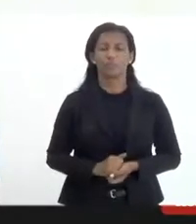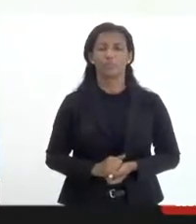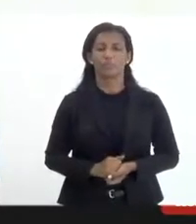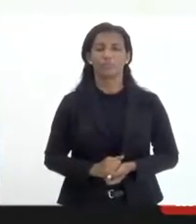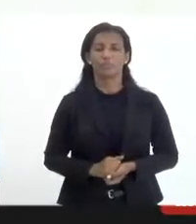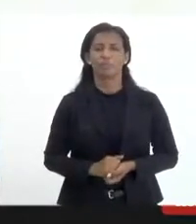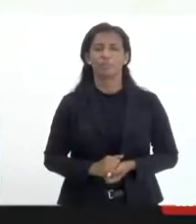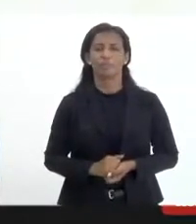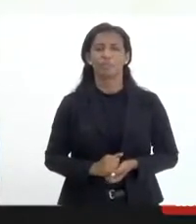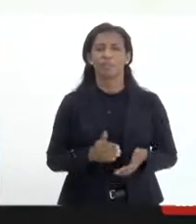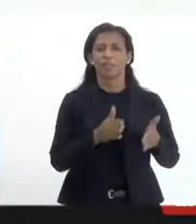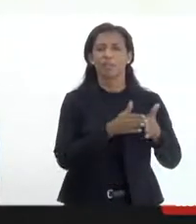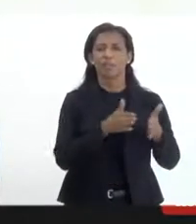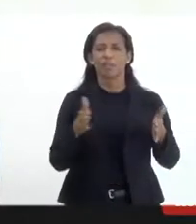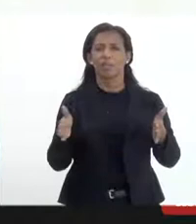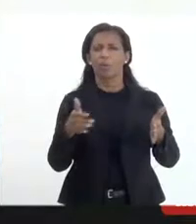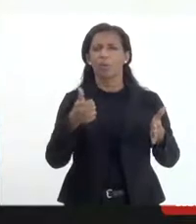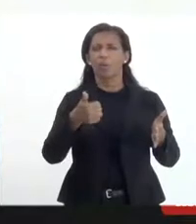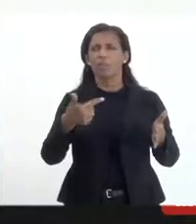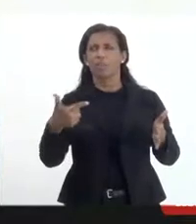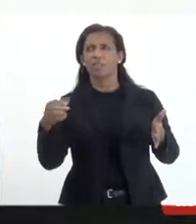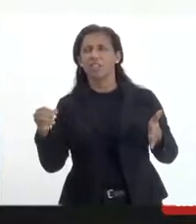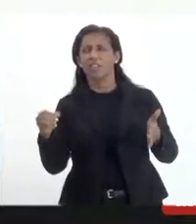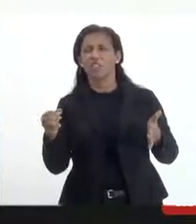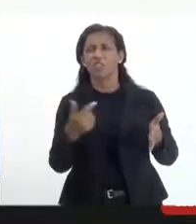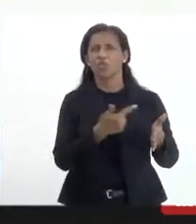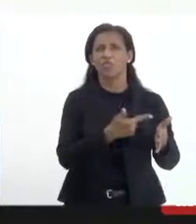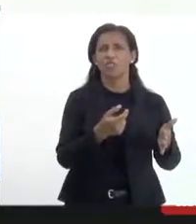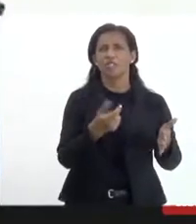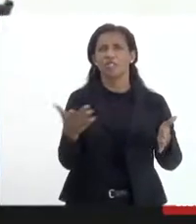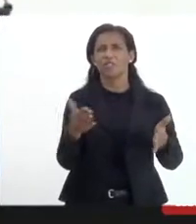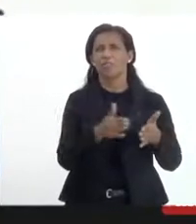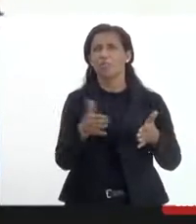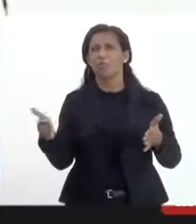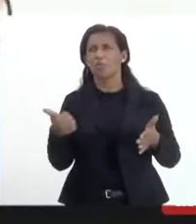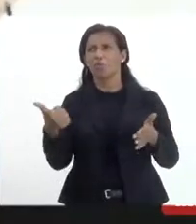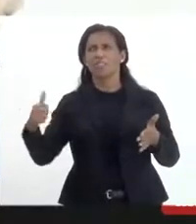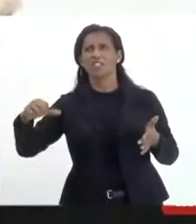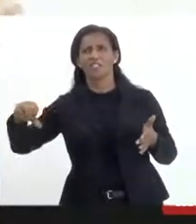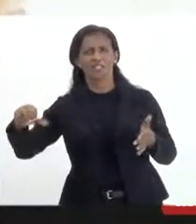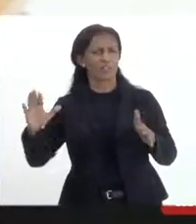que prorrogou 120, ou 120 que prorrogou 119, até